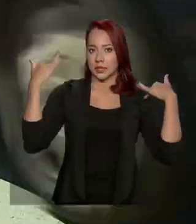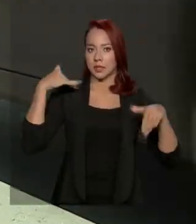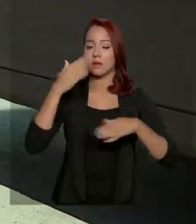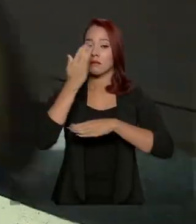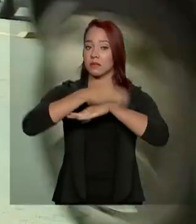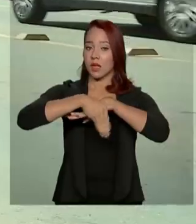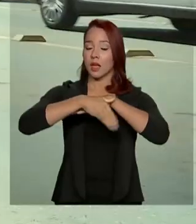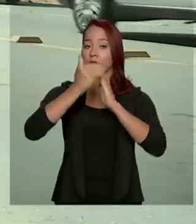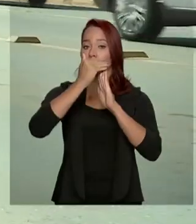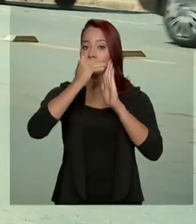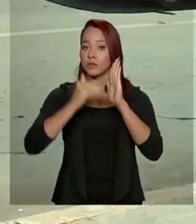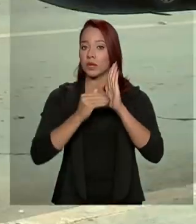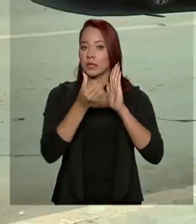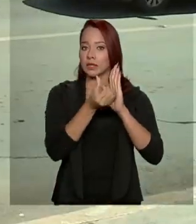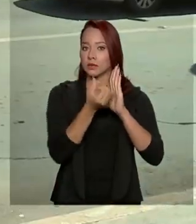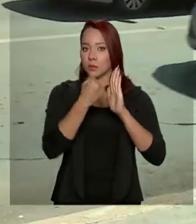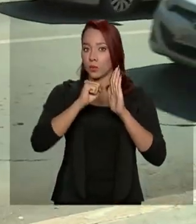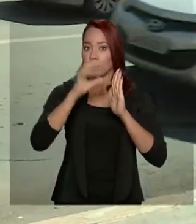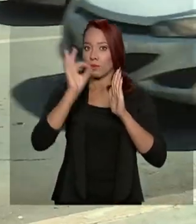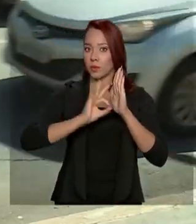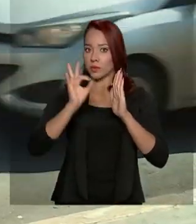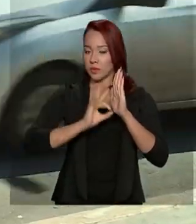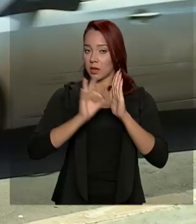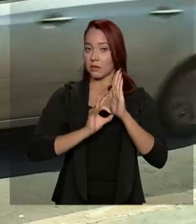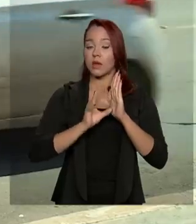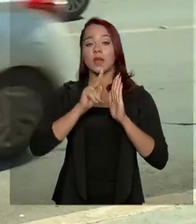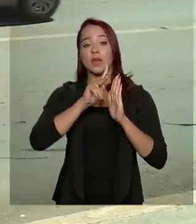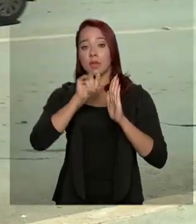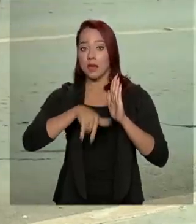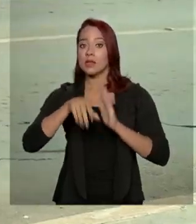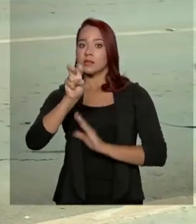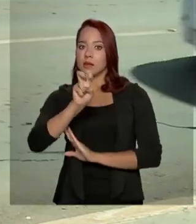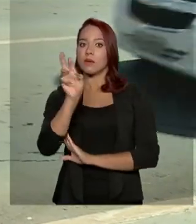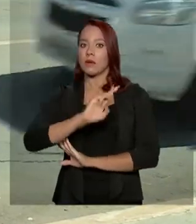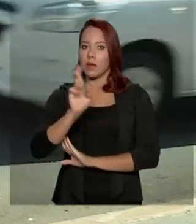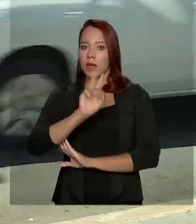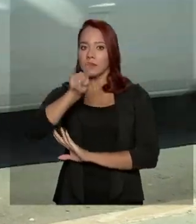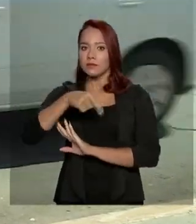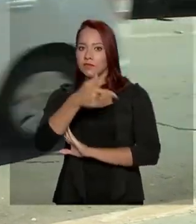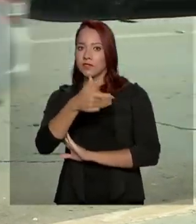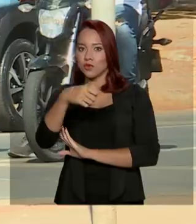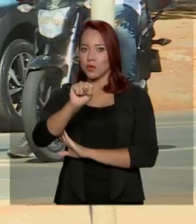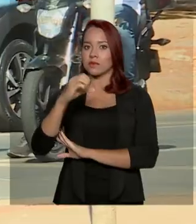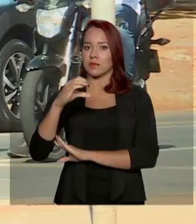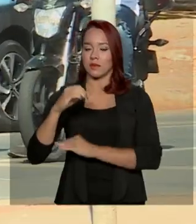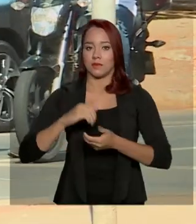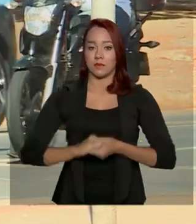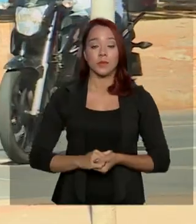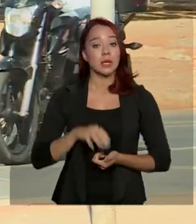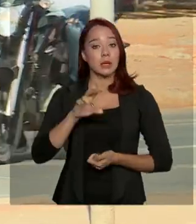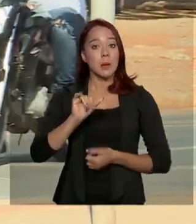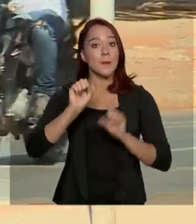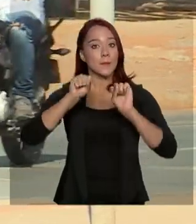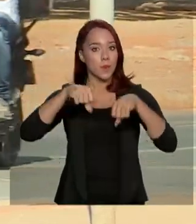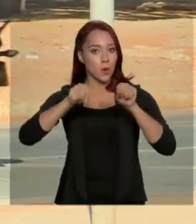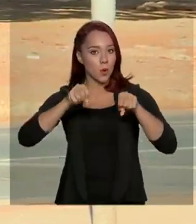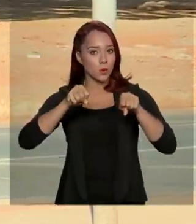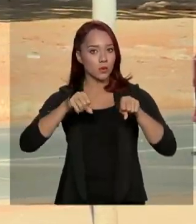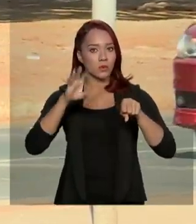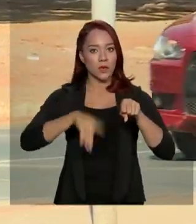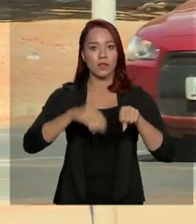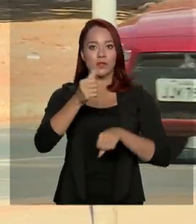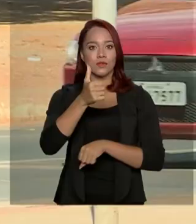foi reduzido em 68% e será de R$,21 e para motos R 12